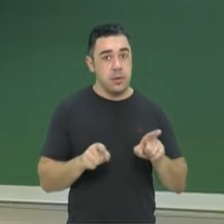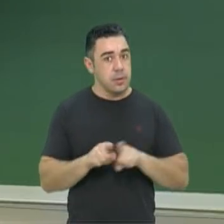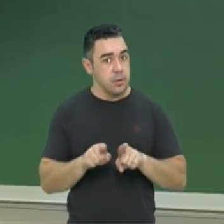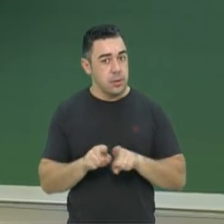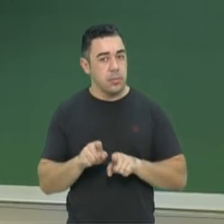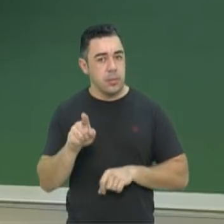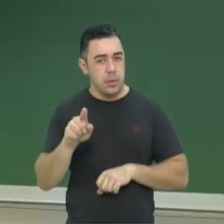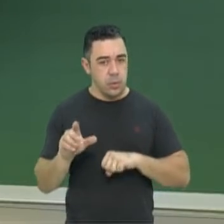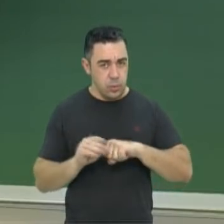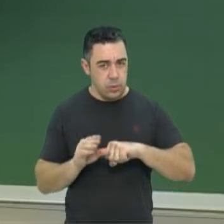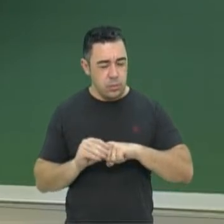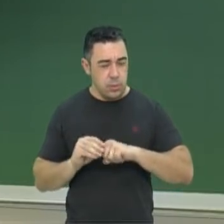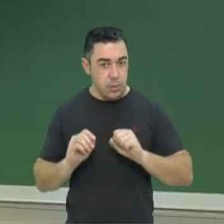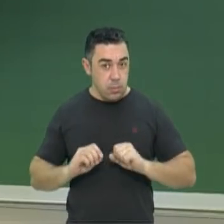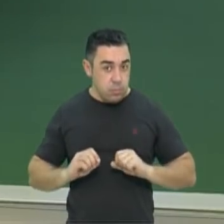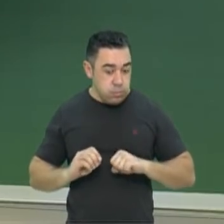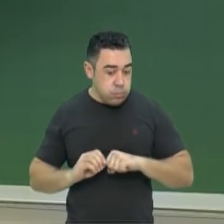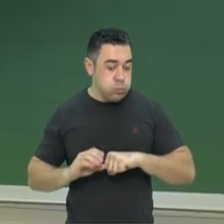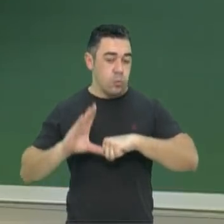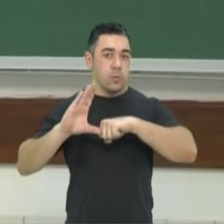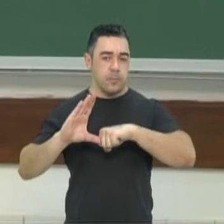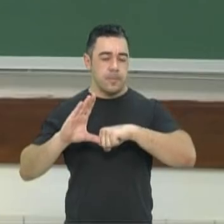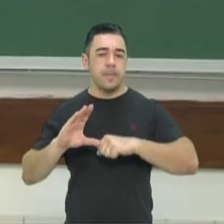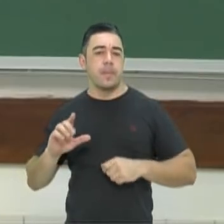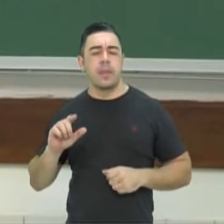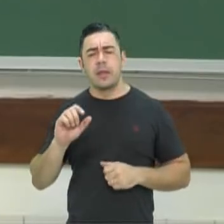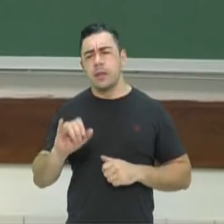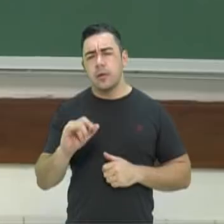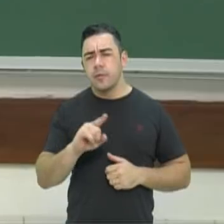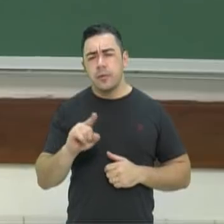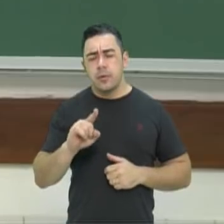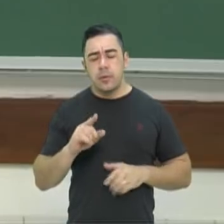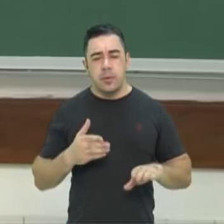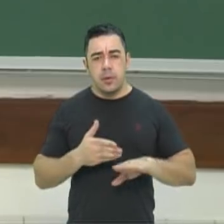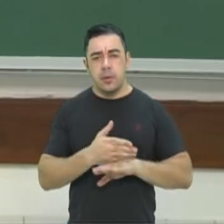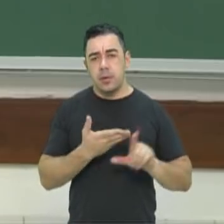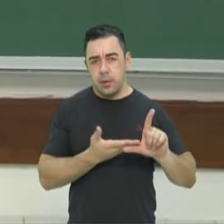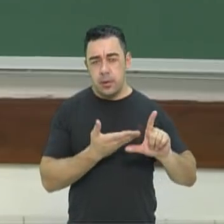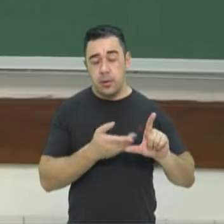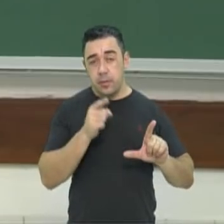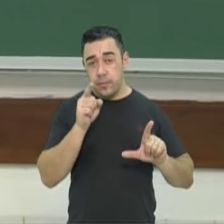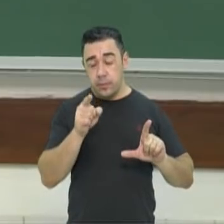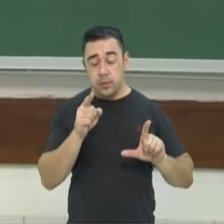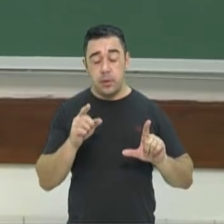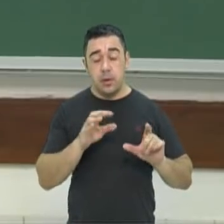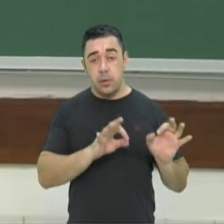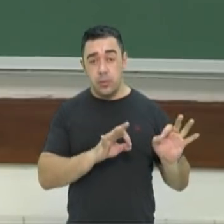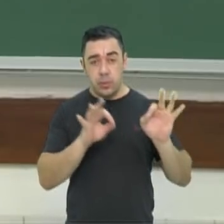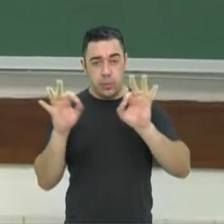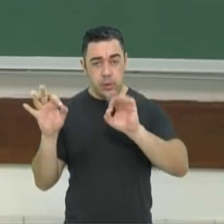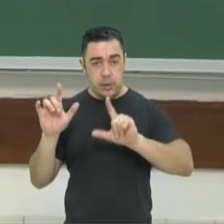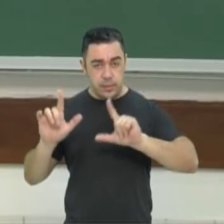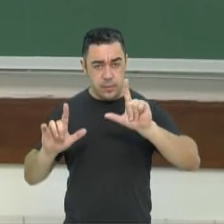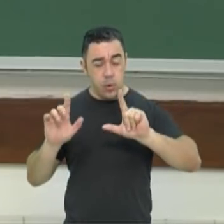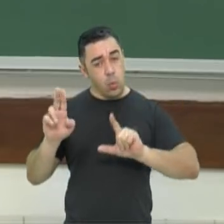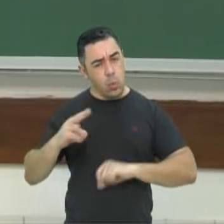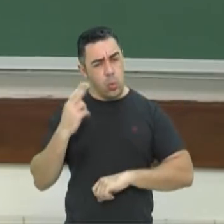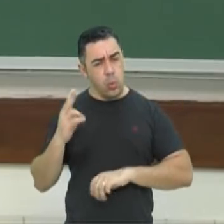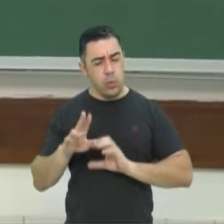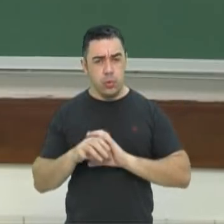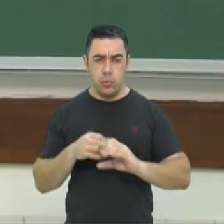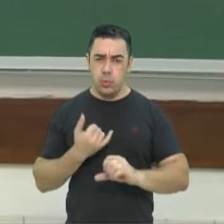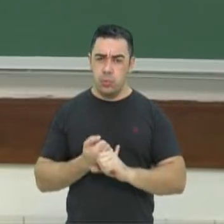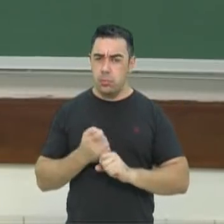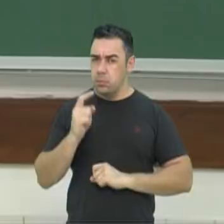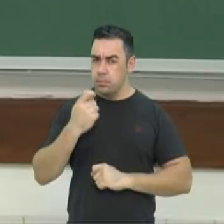aumentar o seu conhecimento. Se você não tem acesso ao Class, está assistindo as nossas aulas pela TV ou pelo YouTube, não precisa